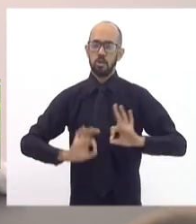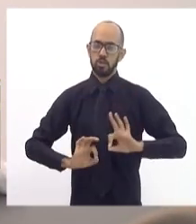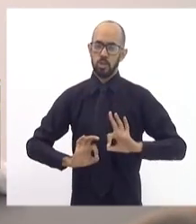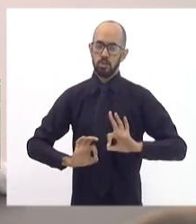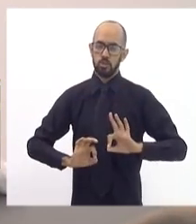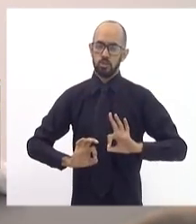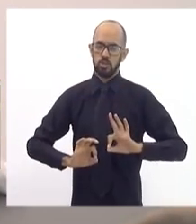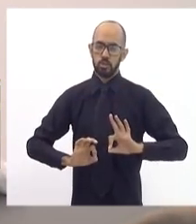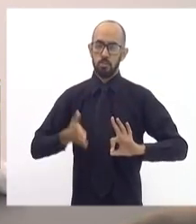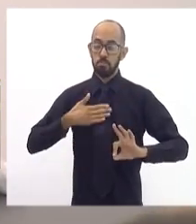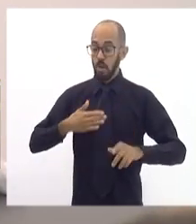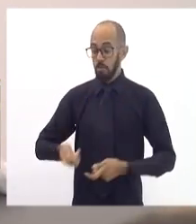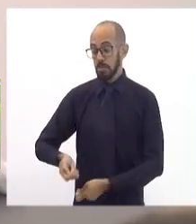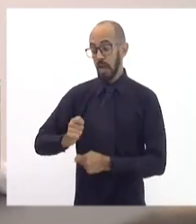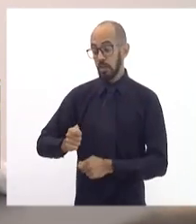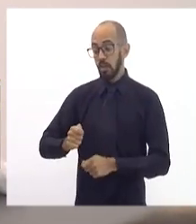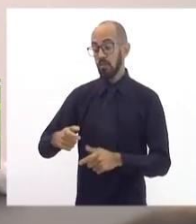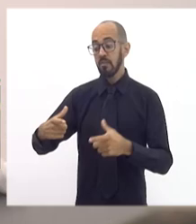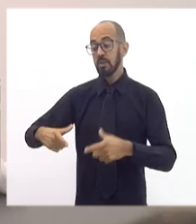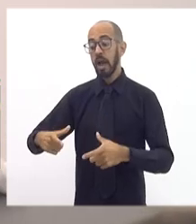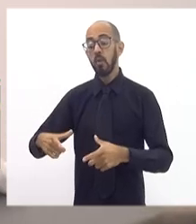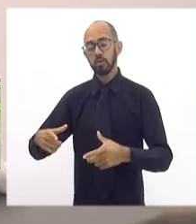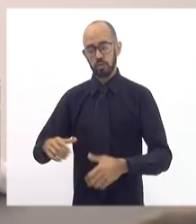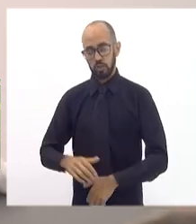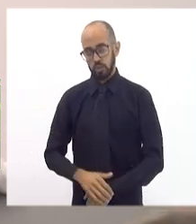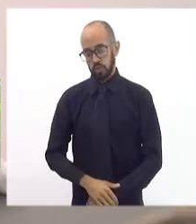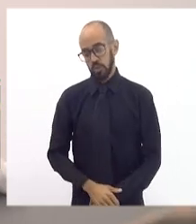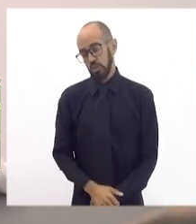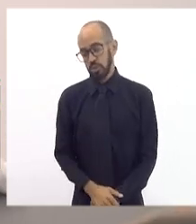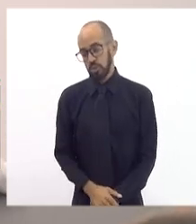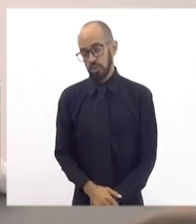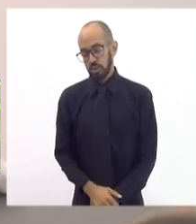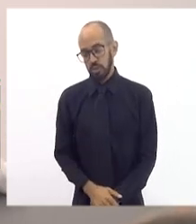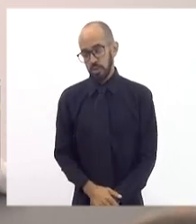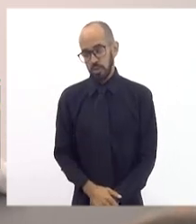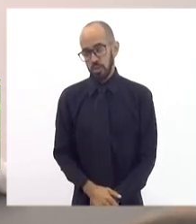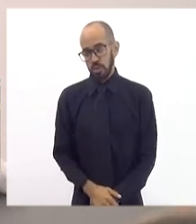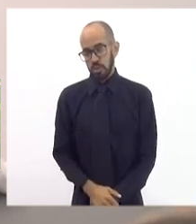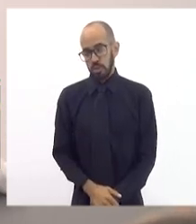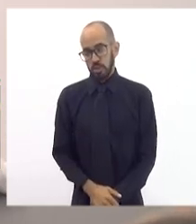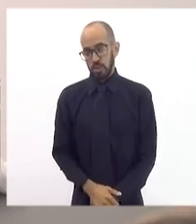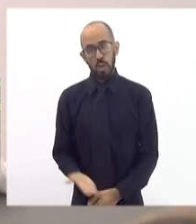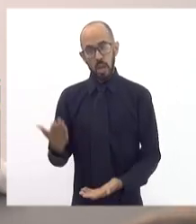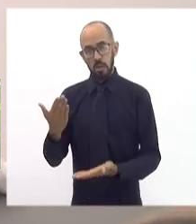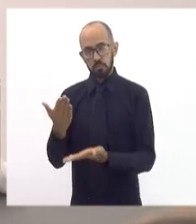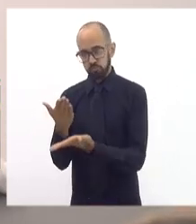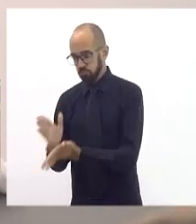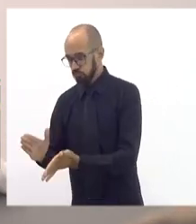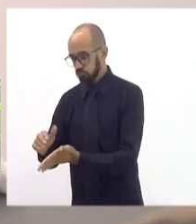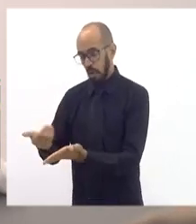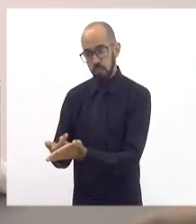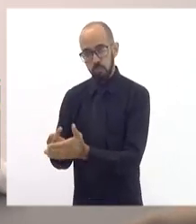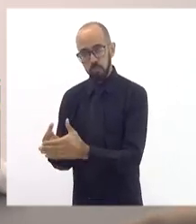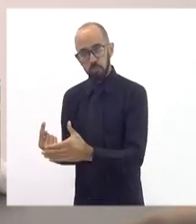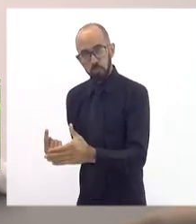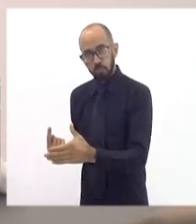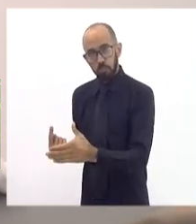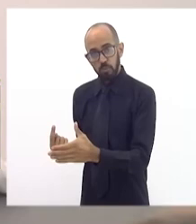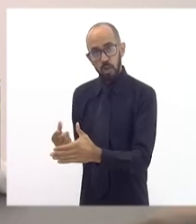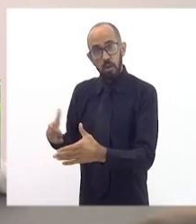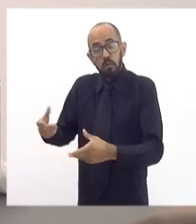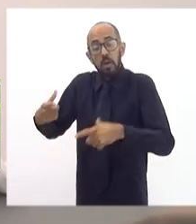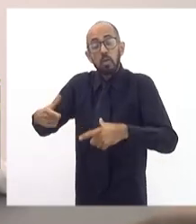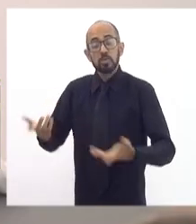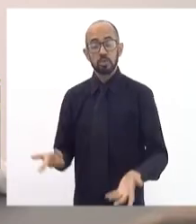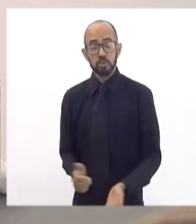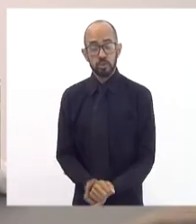meu pescador pesca onde a área de exclusão de aumentou para instalação ao compreende-se lá o Isaac o único lugar que nesse pescar é